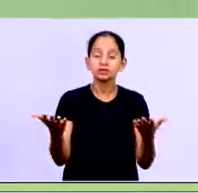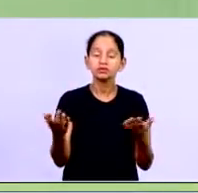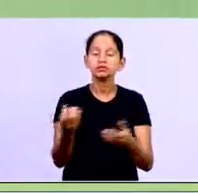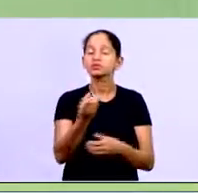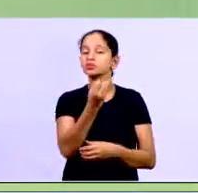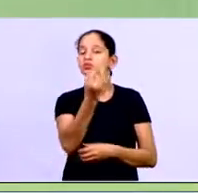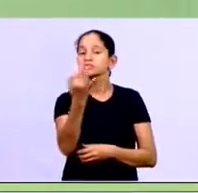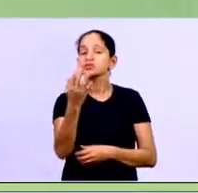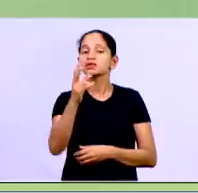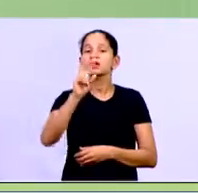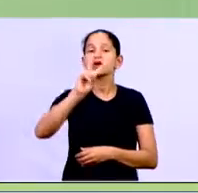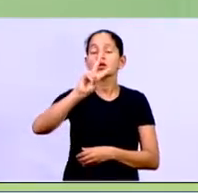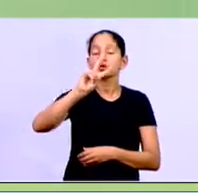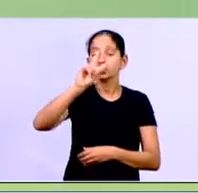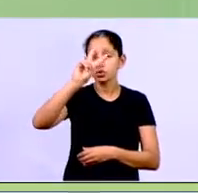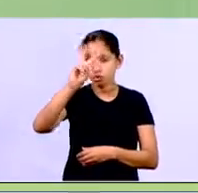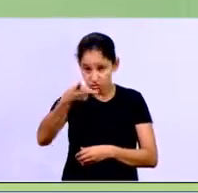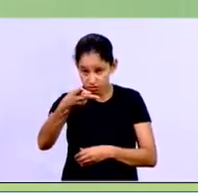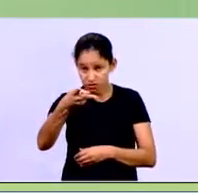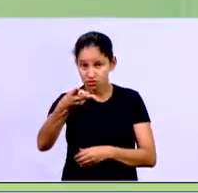quê?